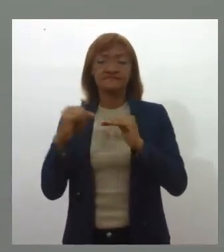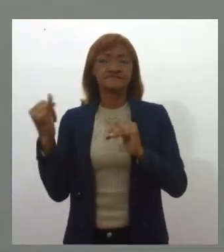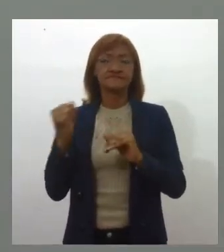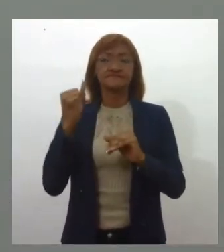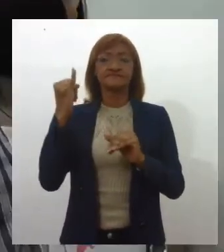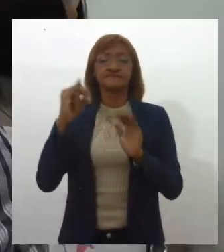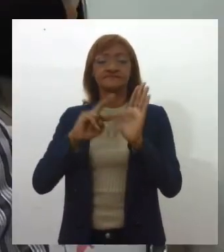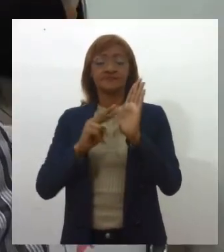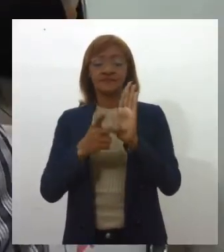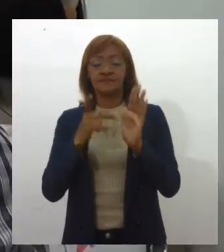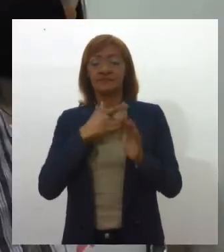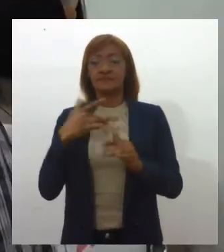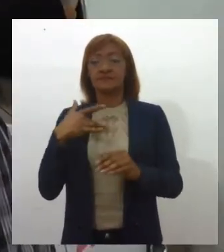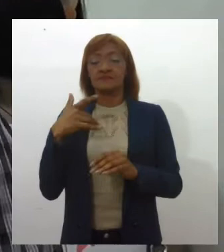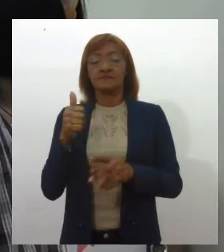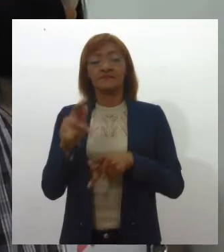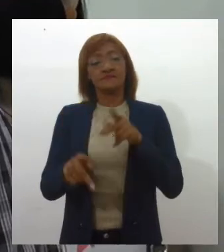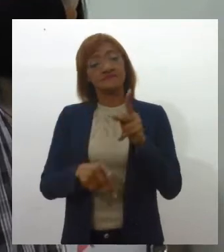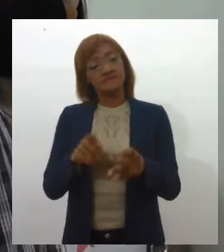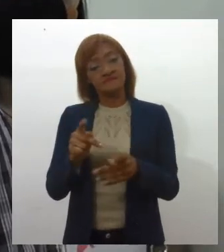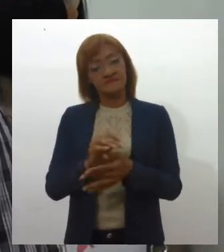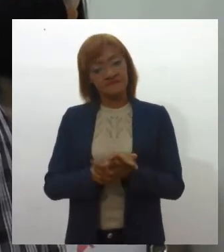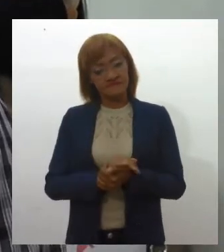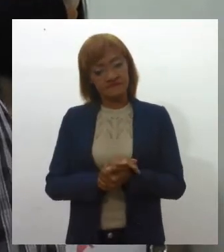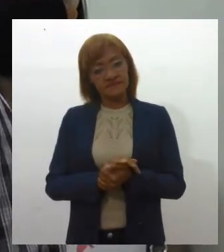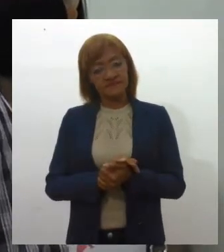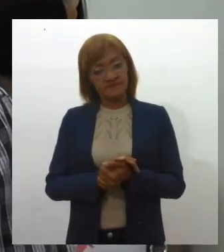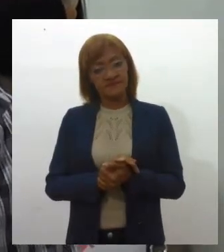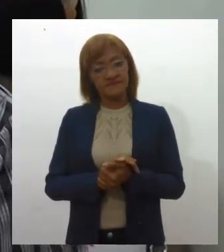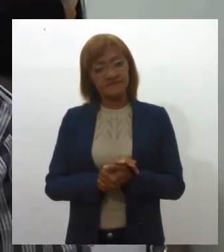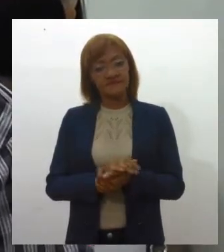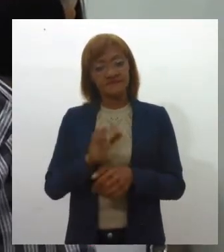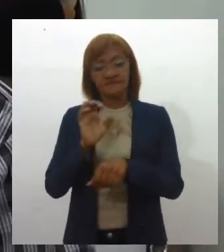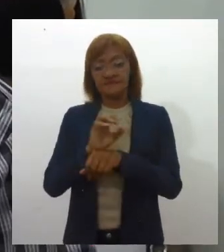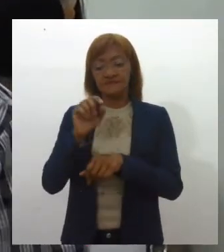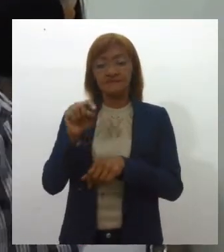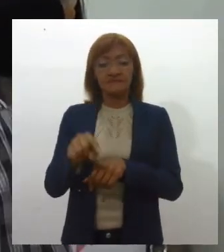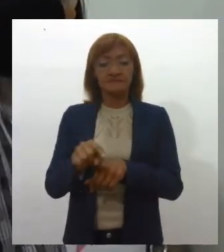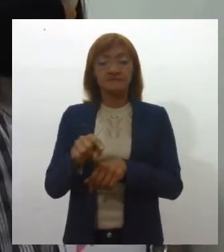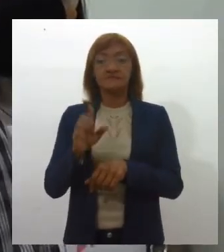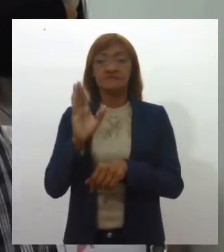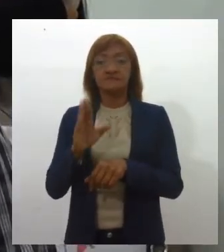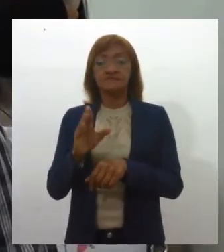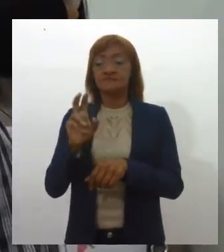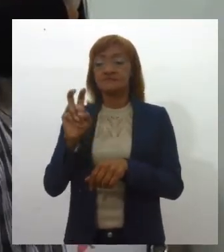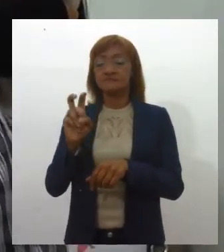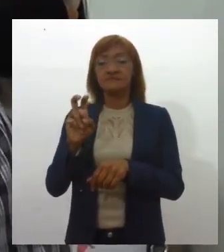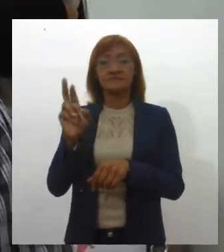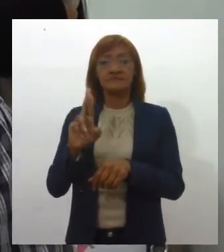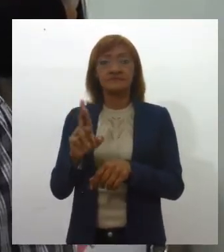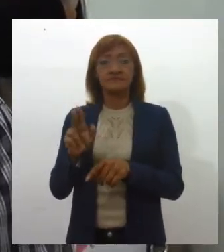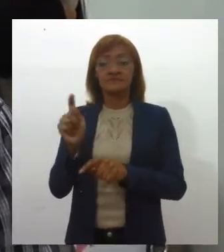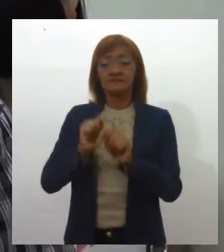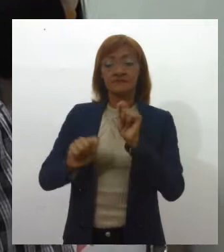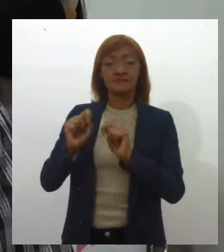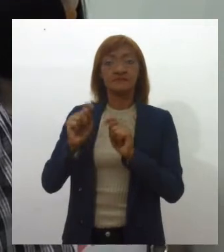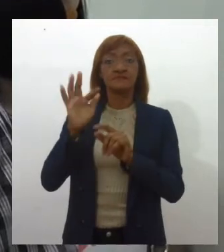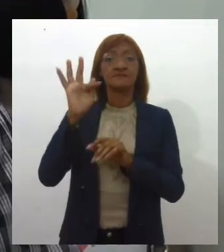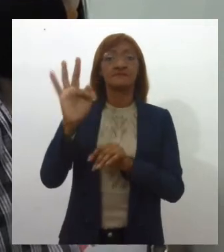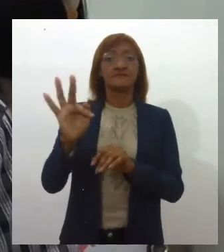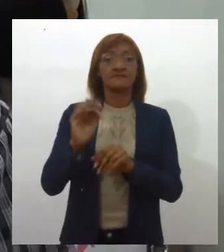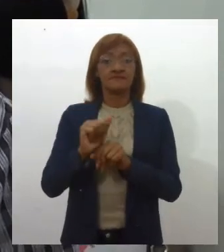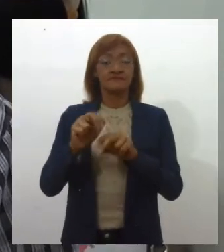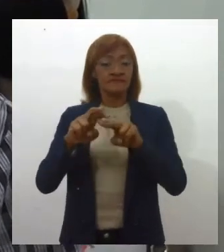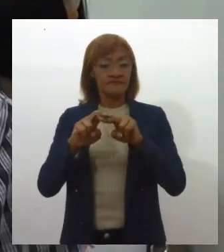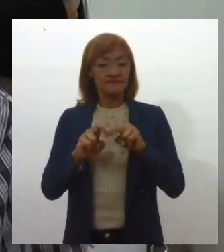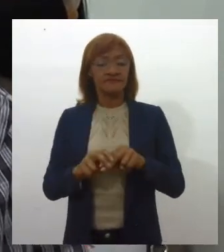para a população. A cada real investido em saneamento, o Estado deixa de gastar R$5 em saúde pública no futuro. Por isso, esse investimento